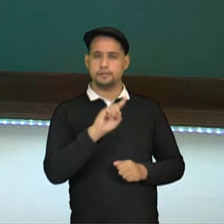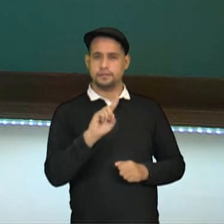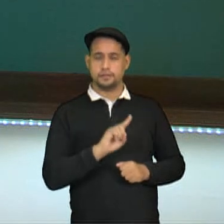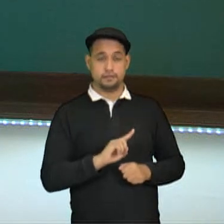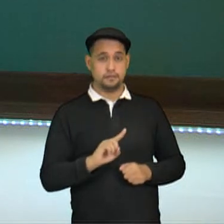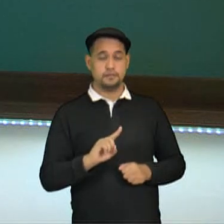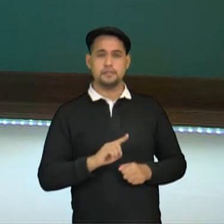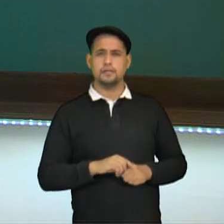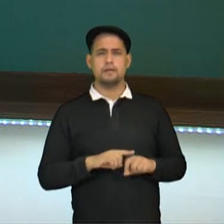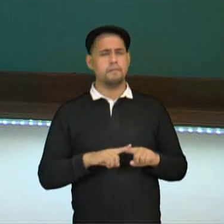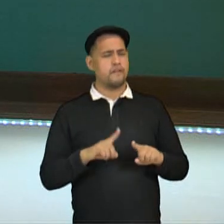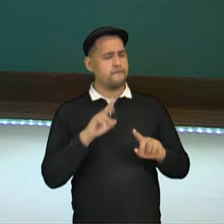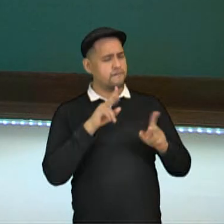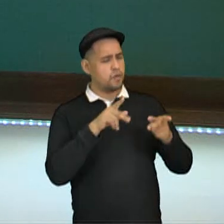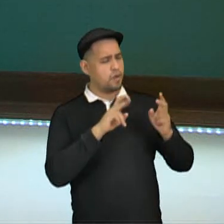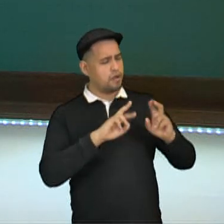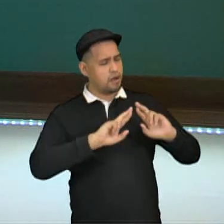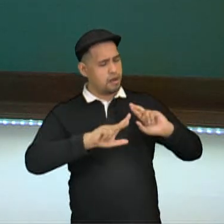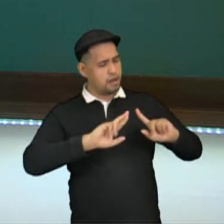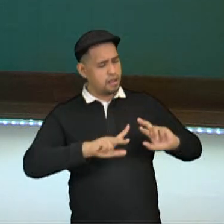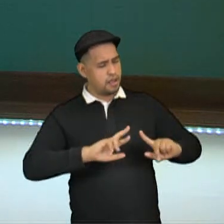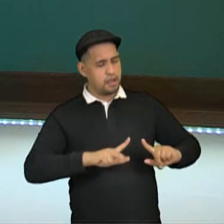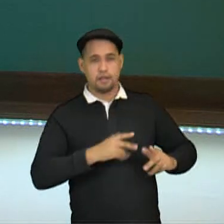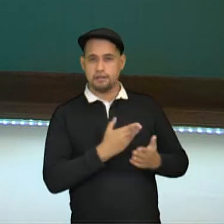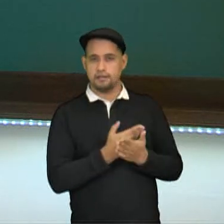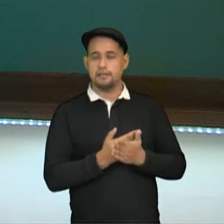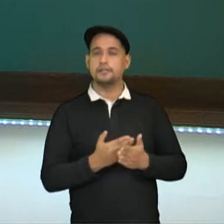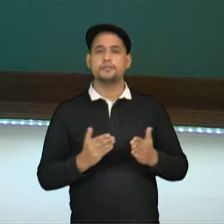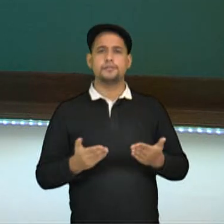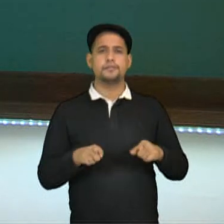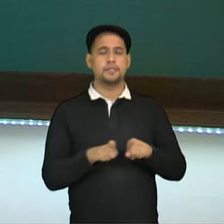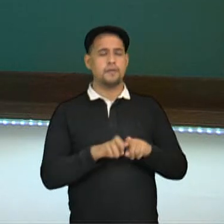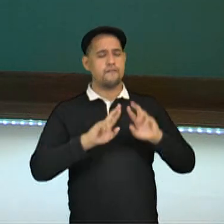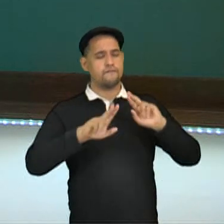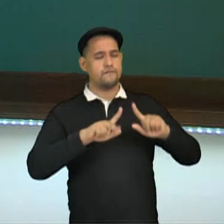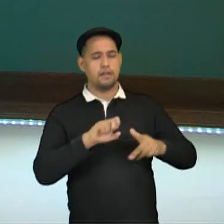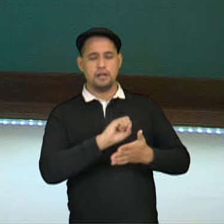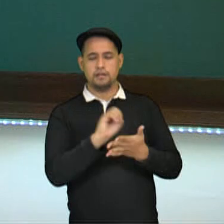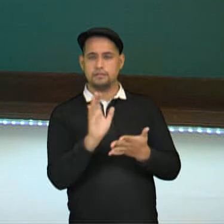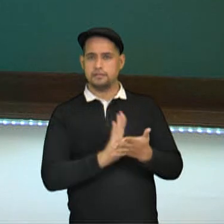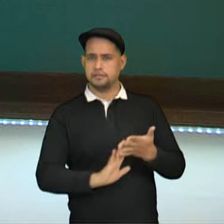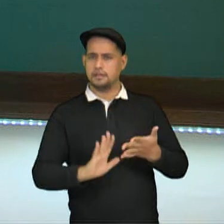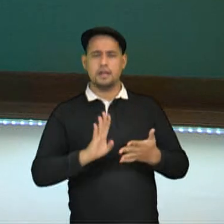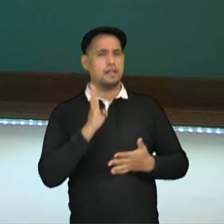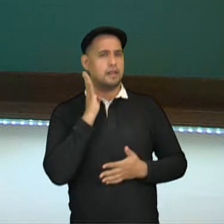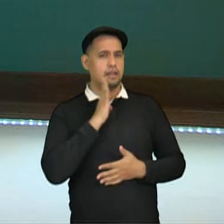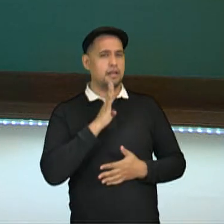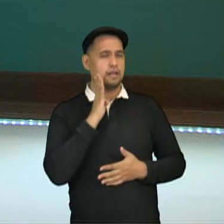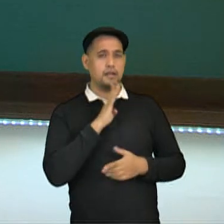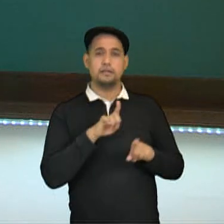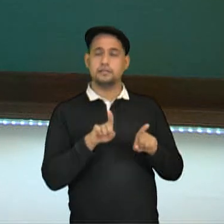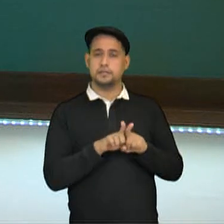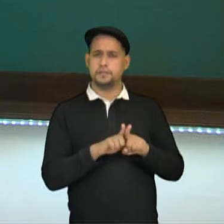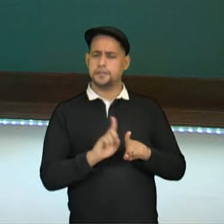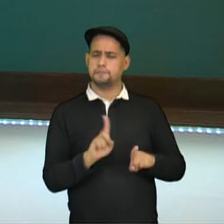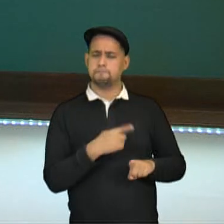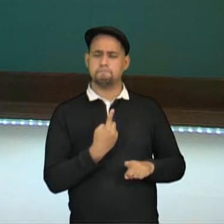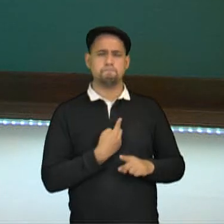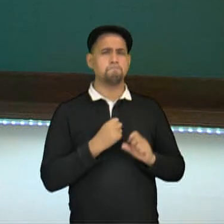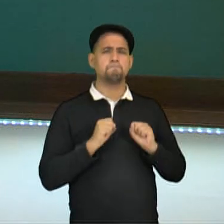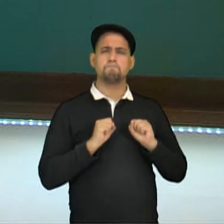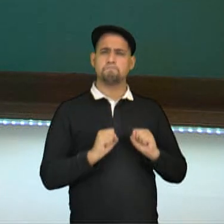né? Então, olha quanta coisa a gente viu na aula de hoje, né? Vários exercícios super bacanas que a gente pode